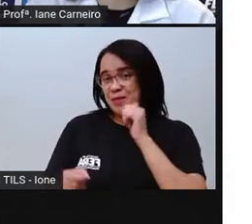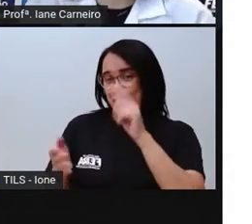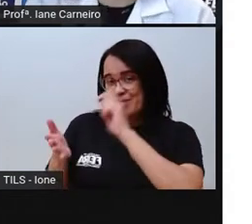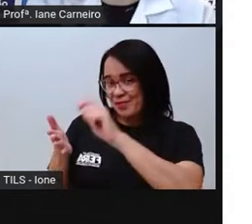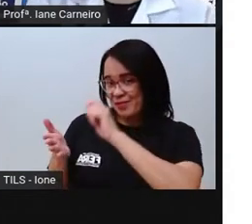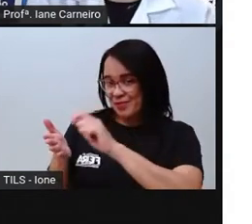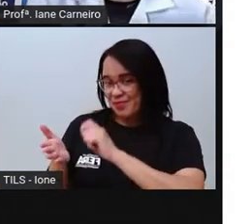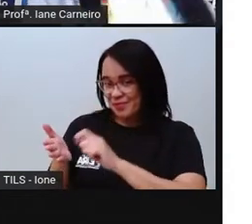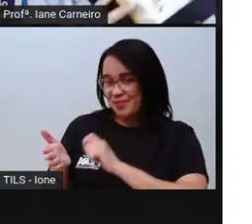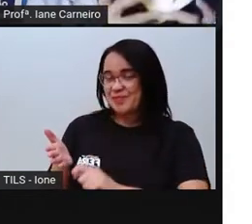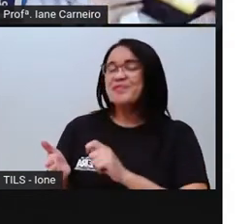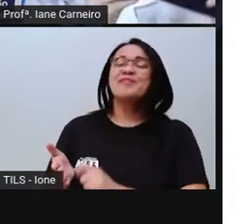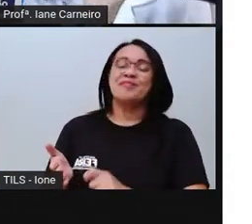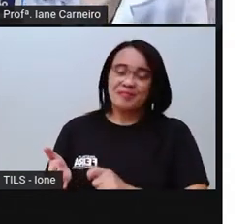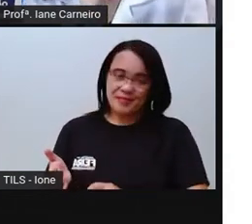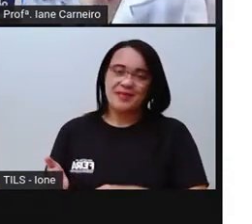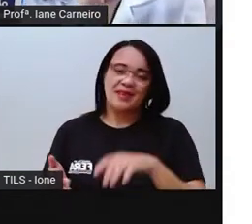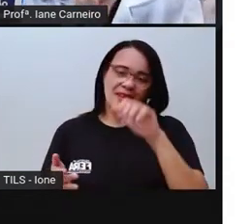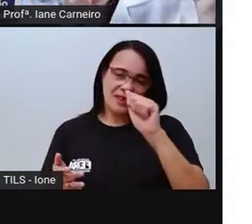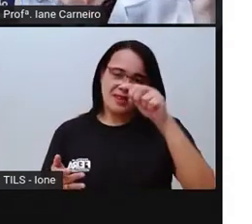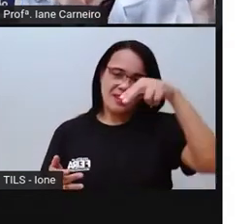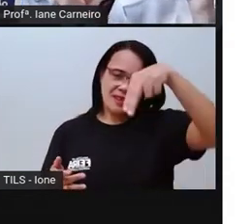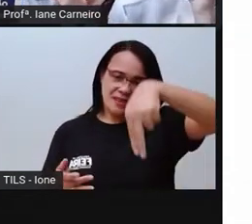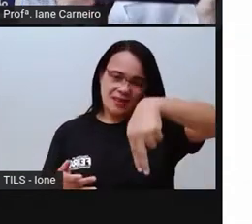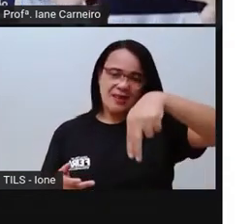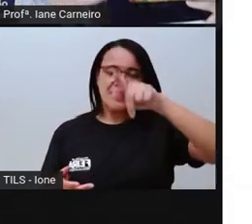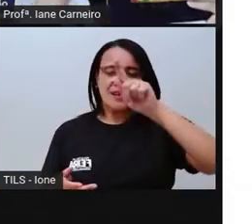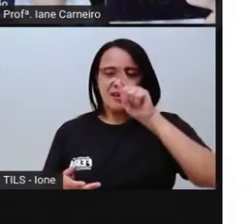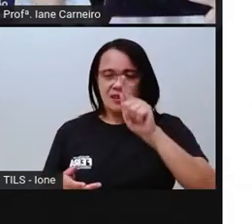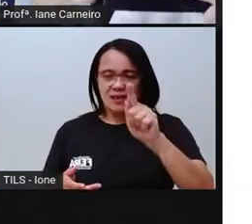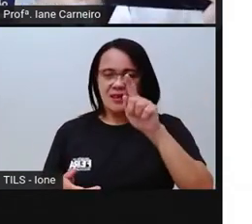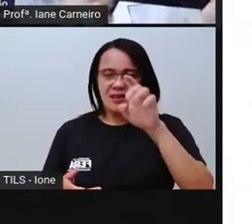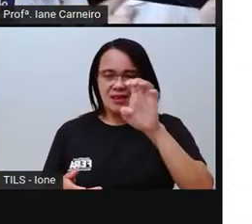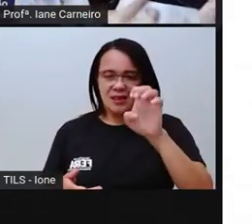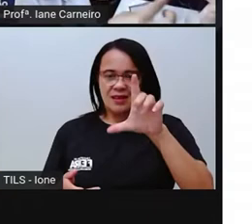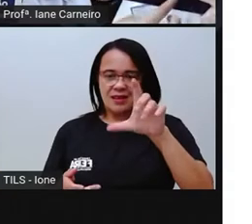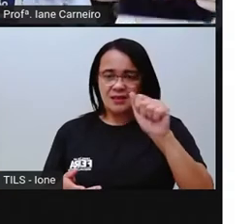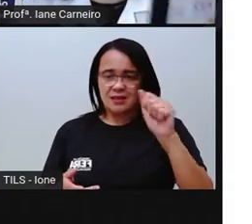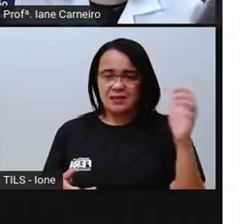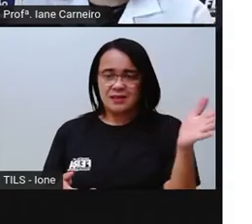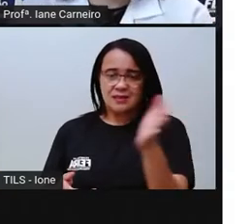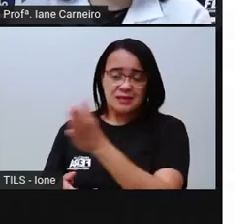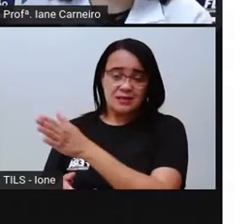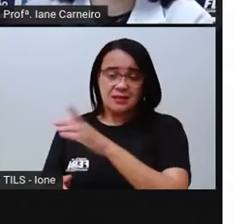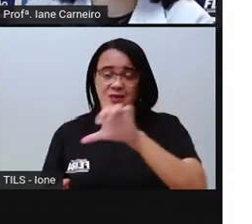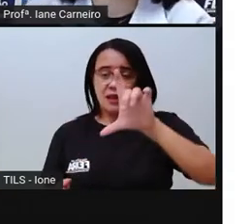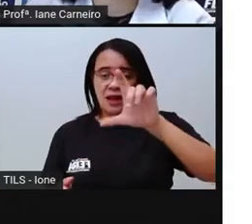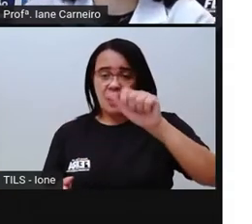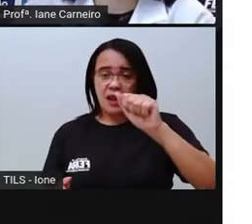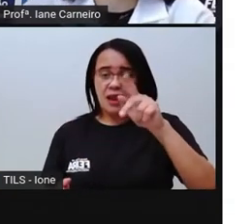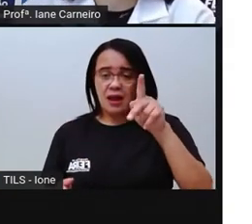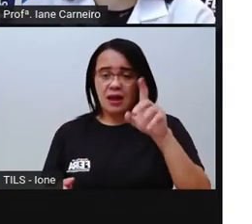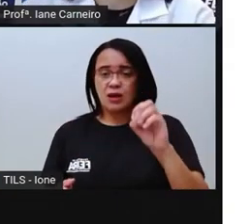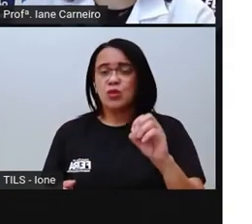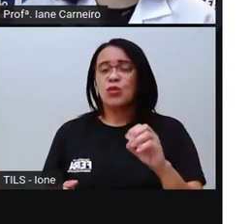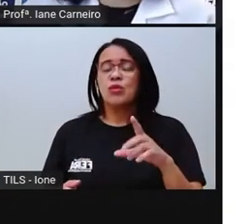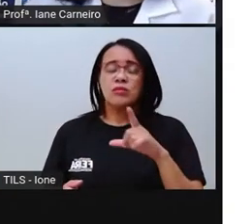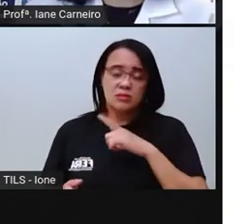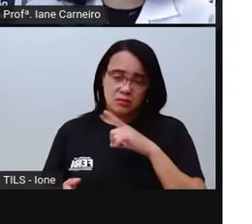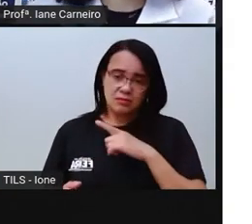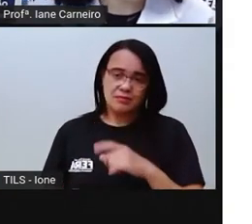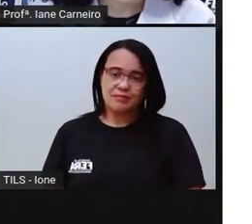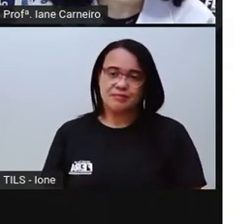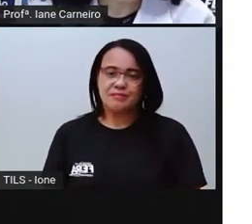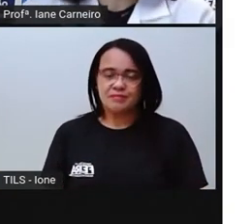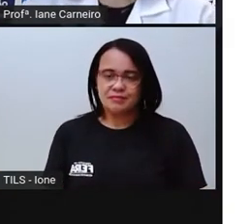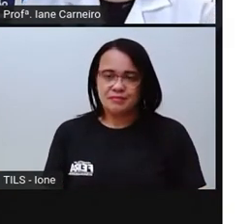Então, essa é a capa. Ó, deixa eu mostrar aqui para vocês de novo. Tá vendo como ela tem, ó, o fundo todo preto? Vamos para a